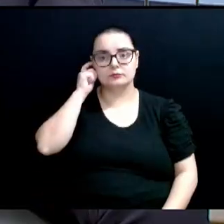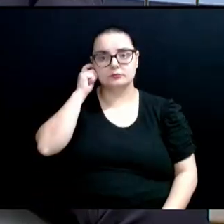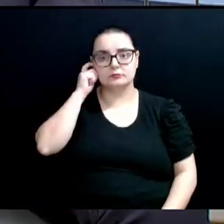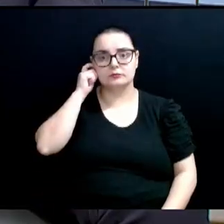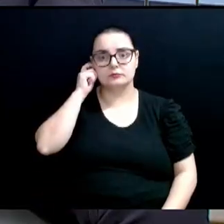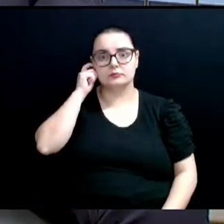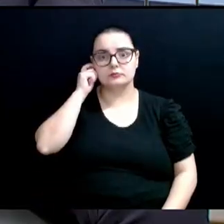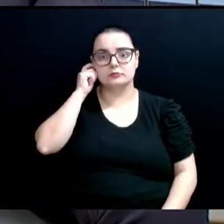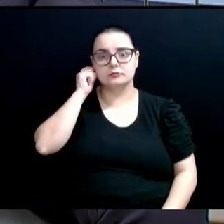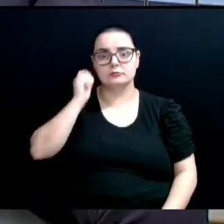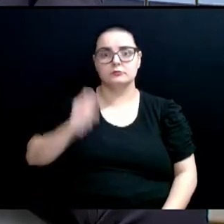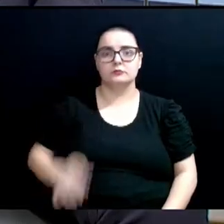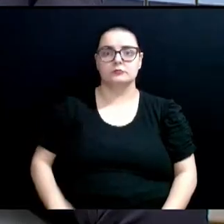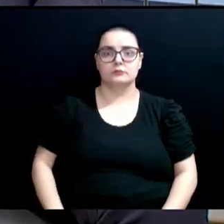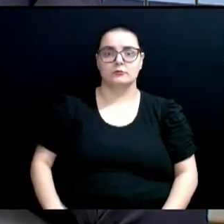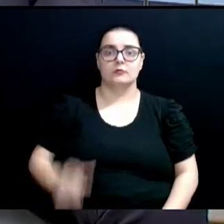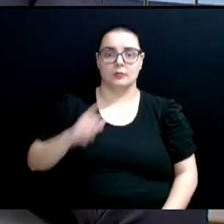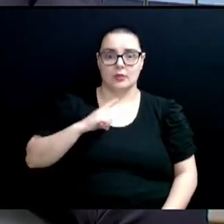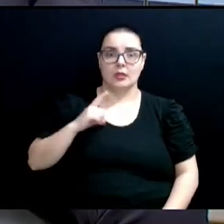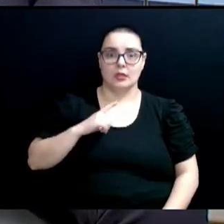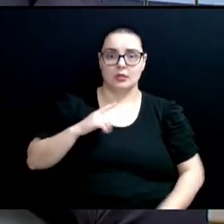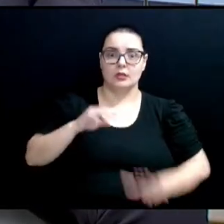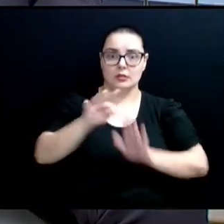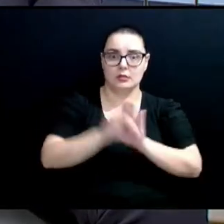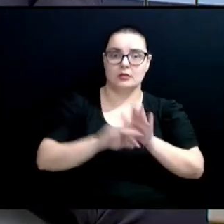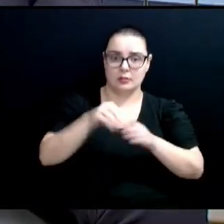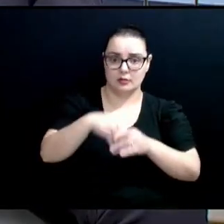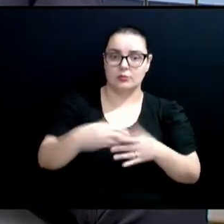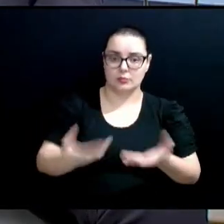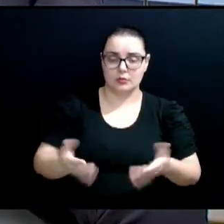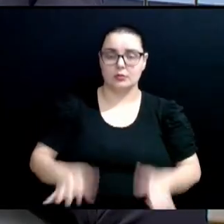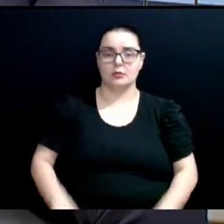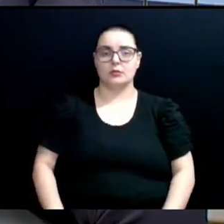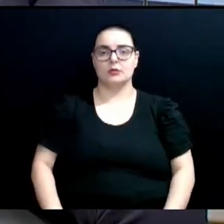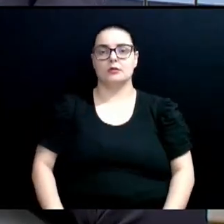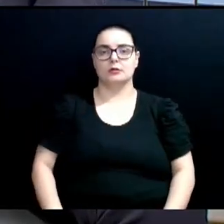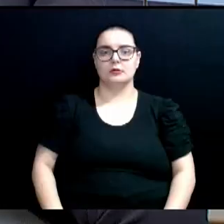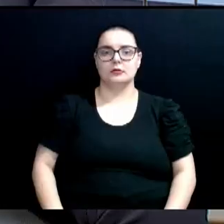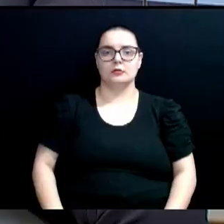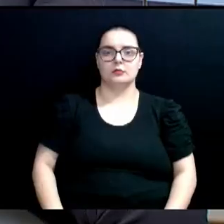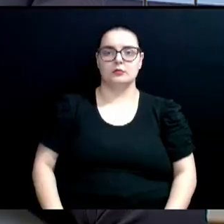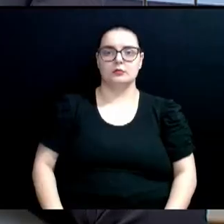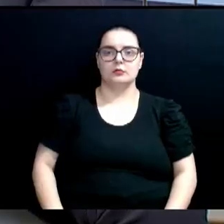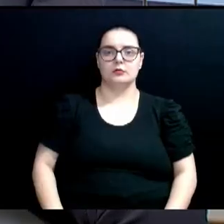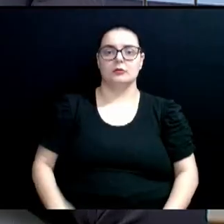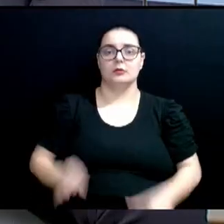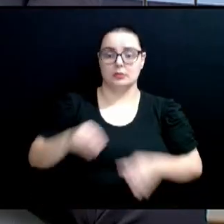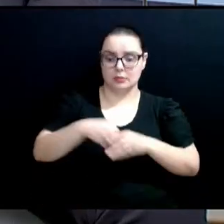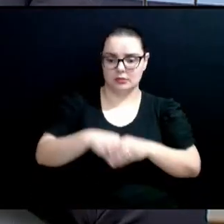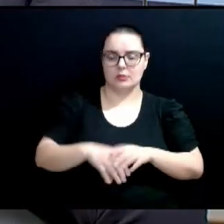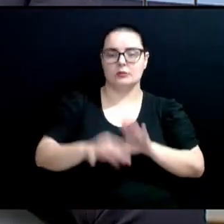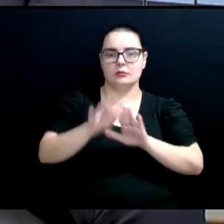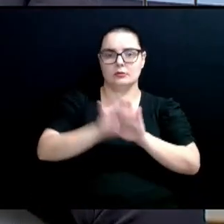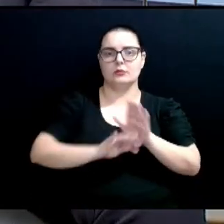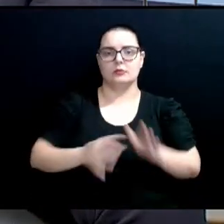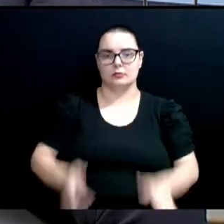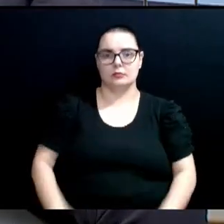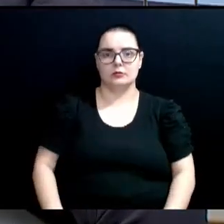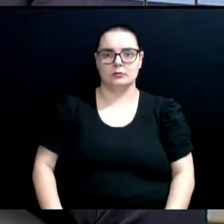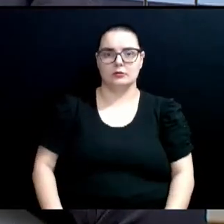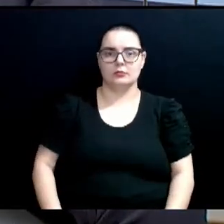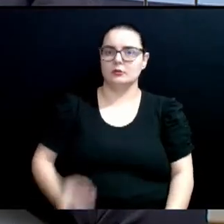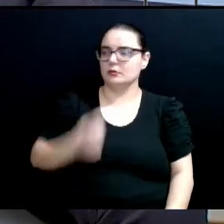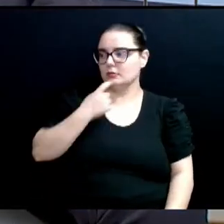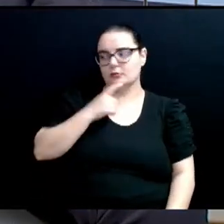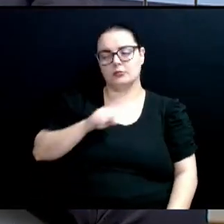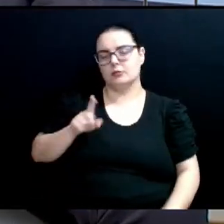ter também no seu texto, né? A prever isso no seu texto. Campinas não é diferente, né? Nós temos